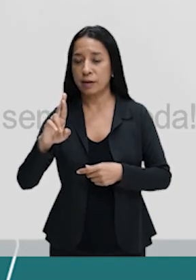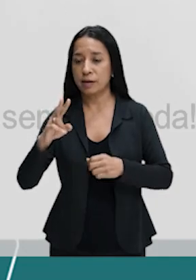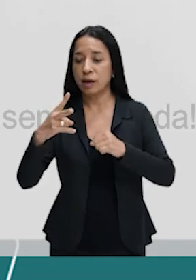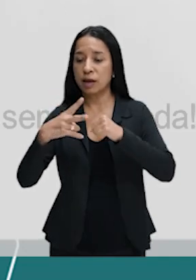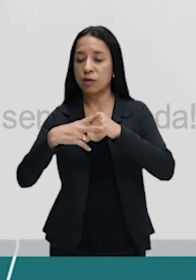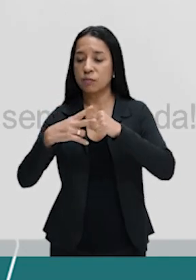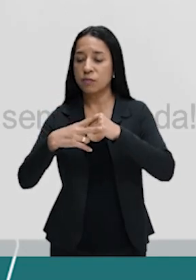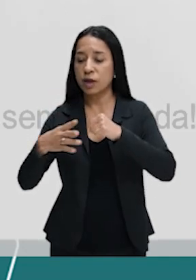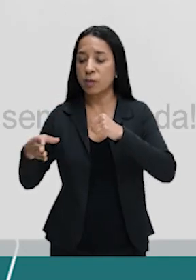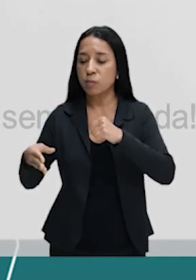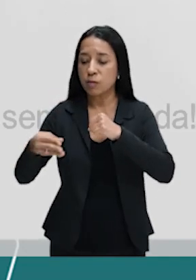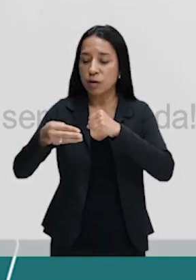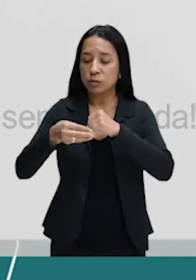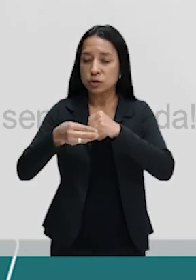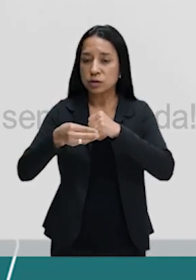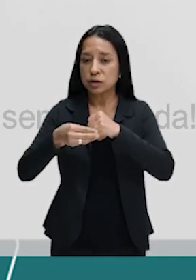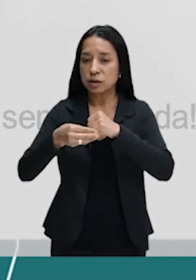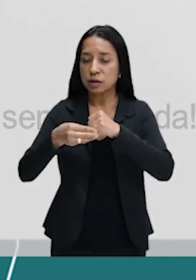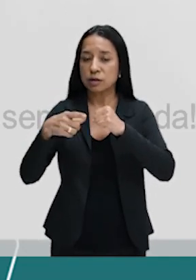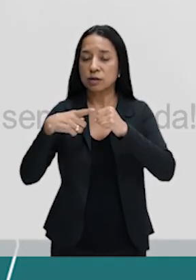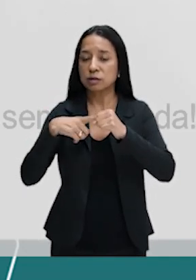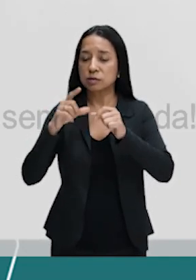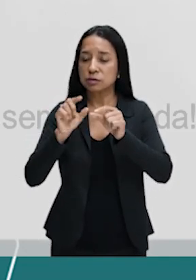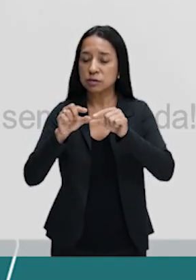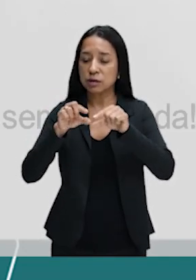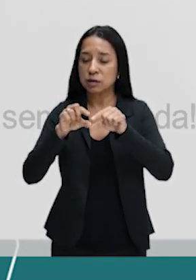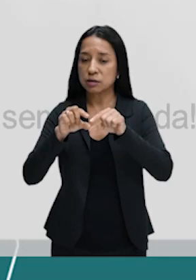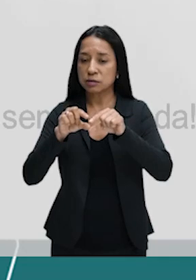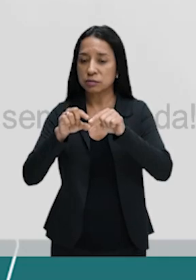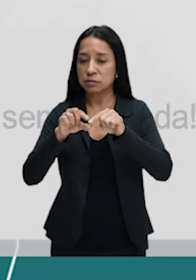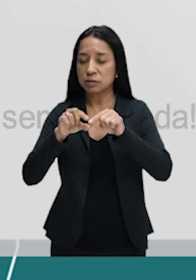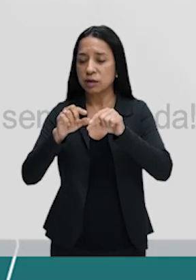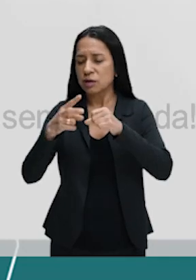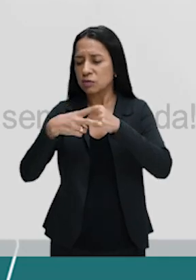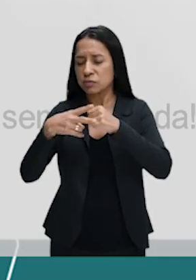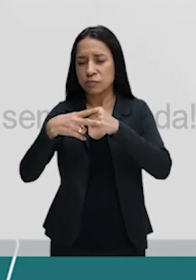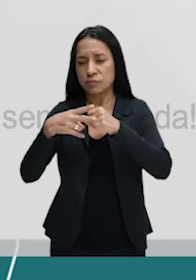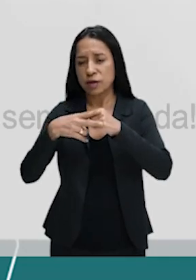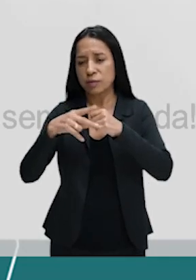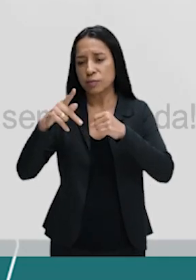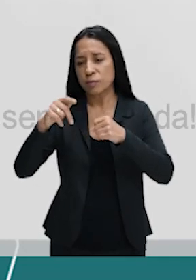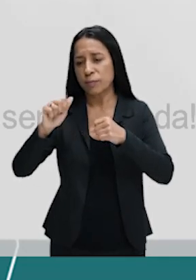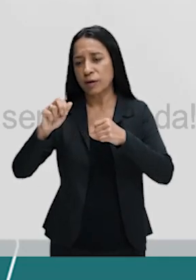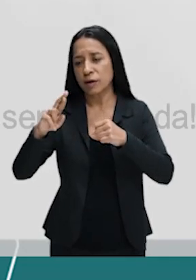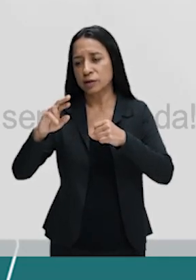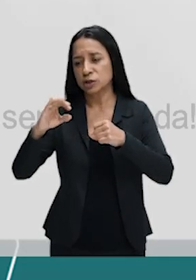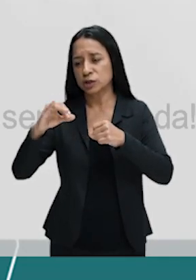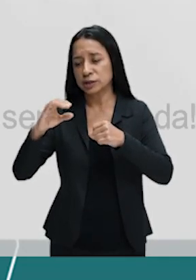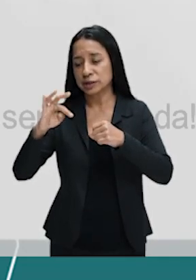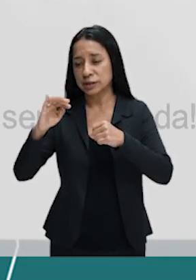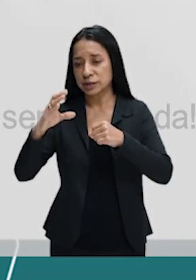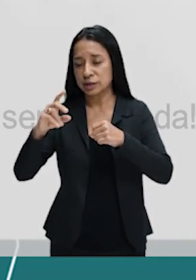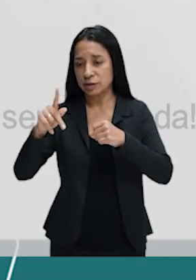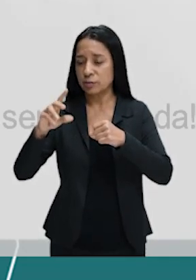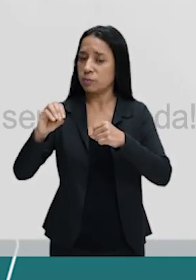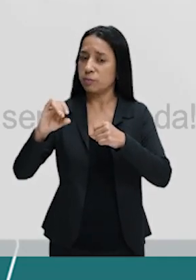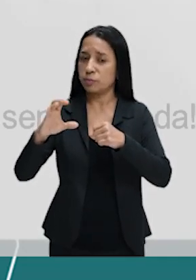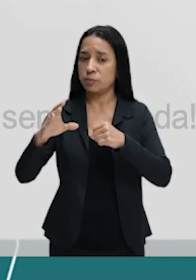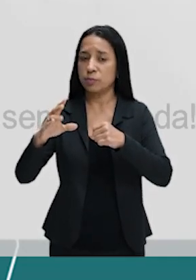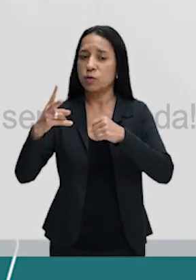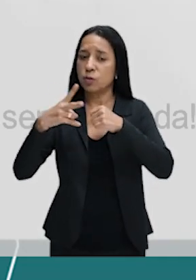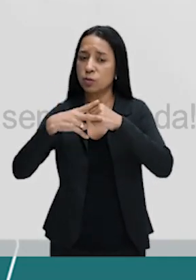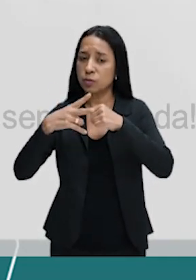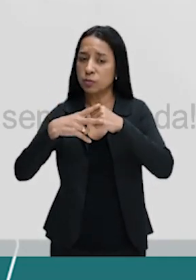Tem construção aí de verbos no particípio, que o verbo haber é fundamental. Então, é bom que